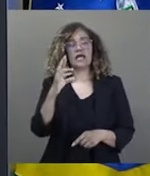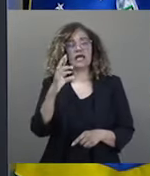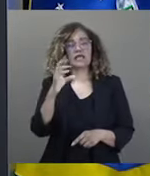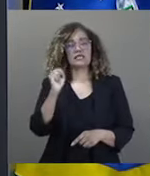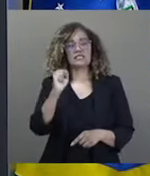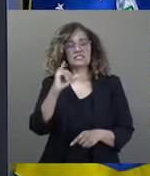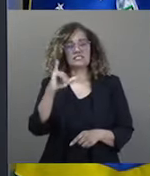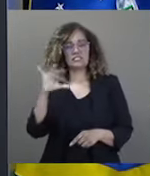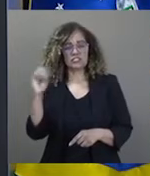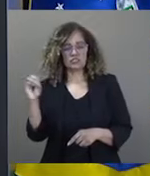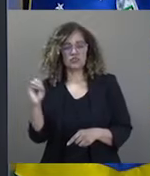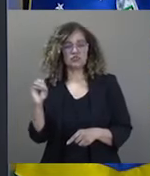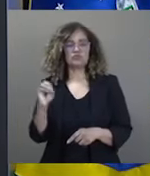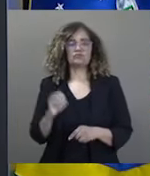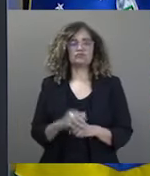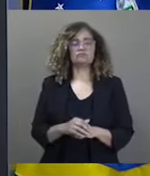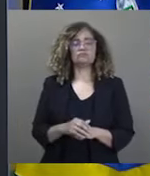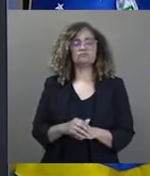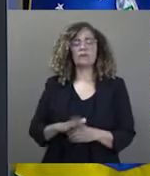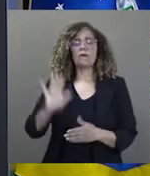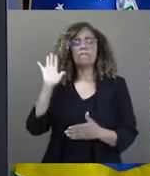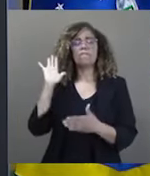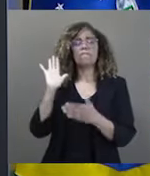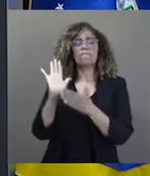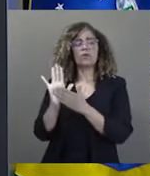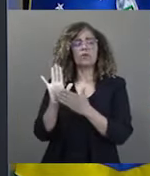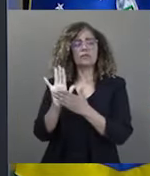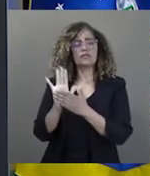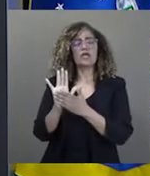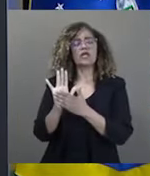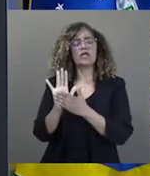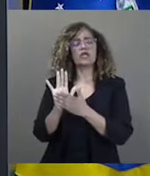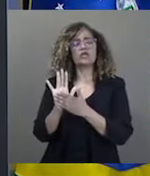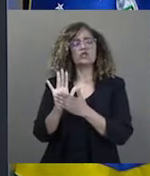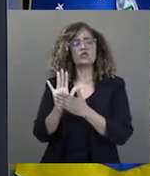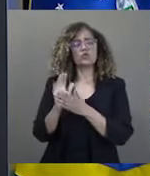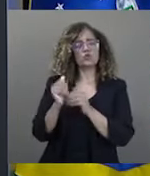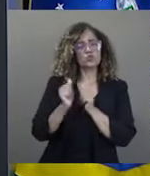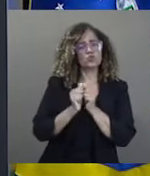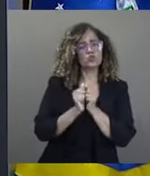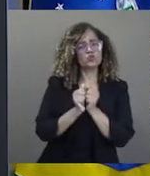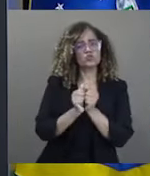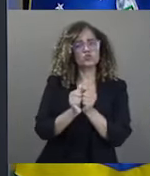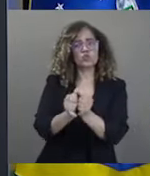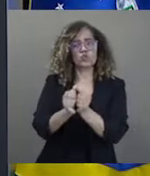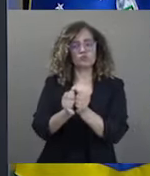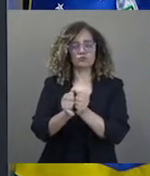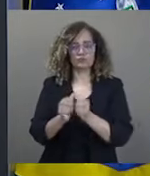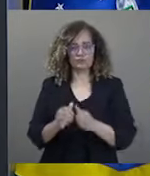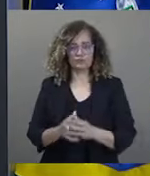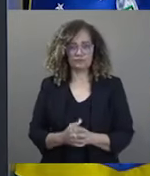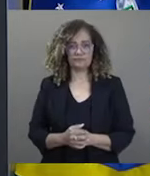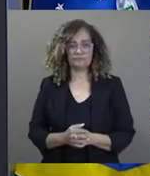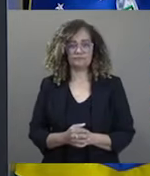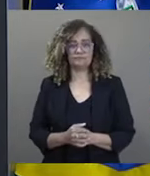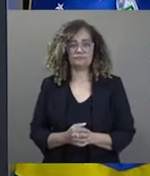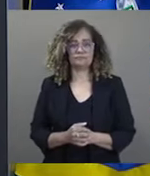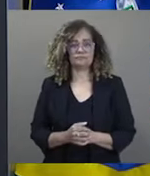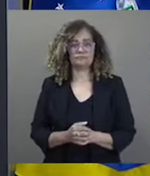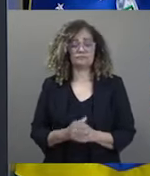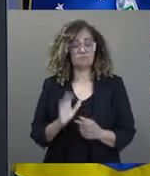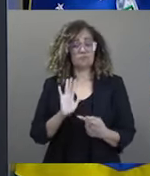fagos e seguir trabalhando juntos mostraram